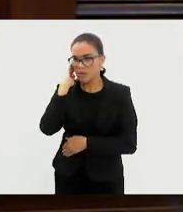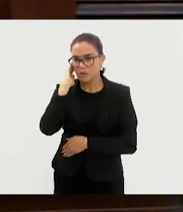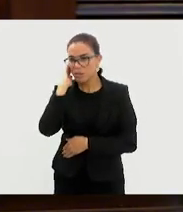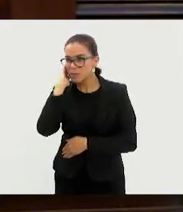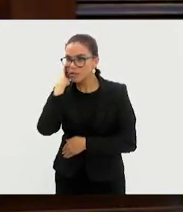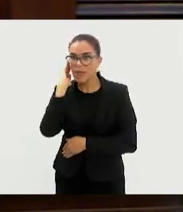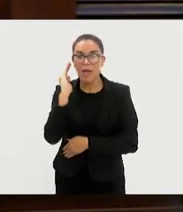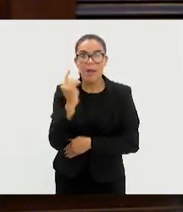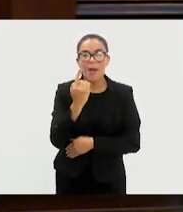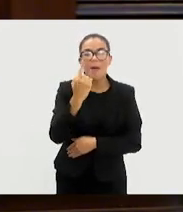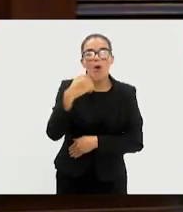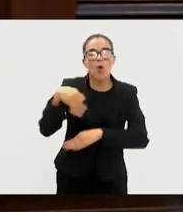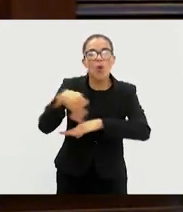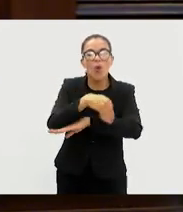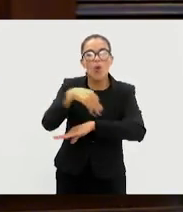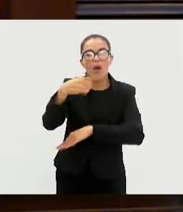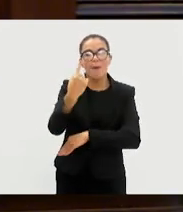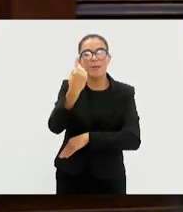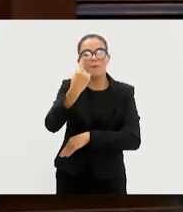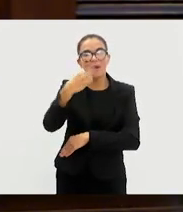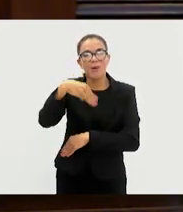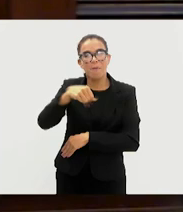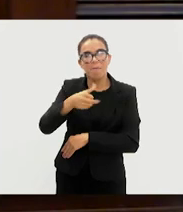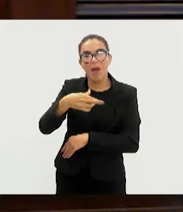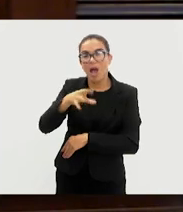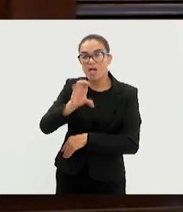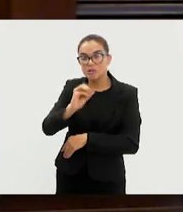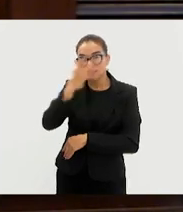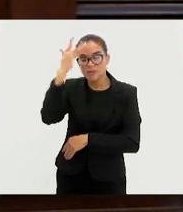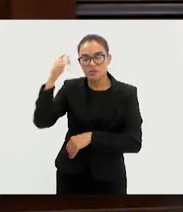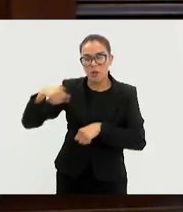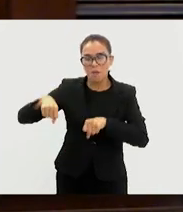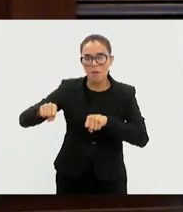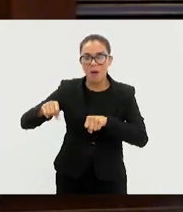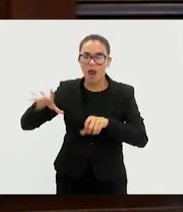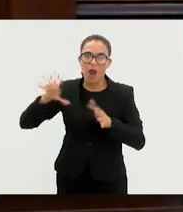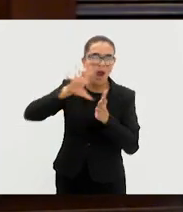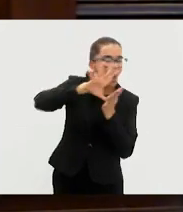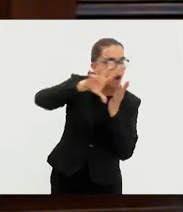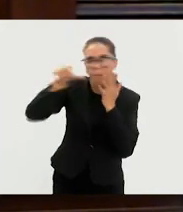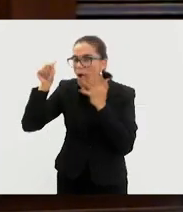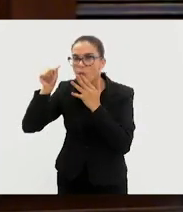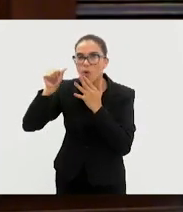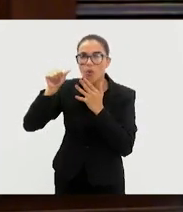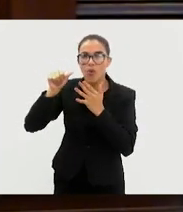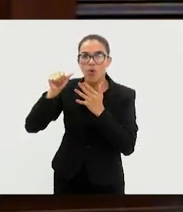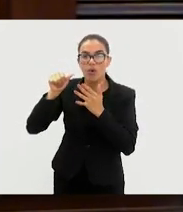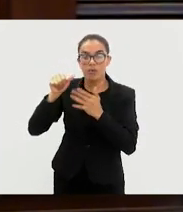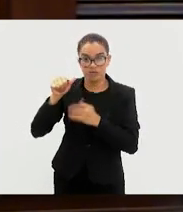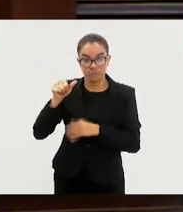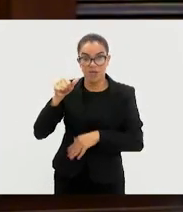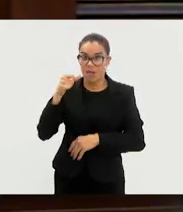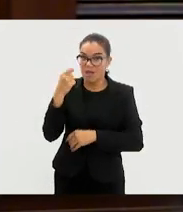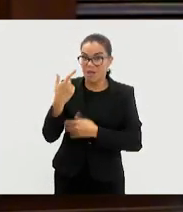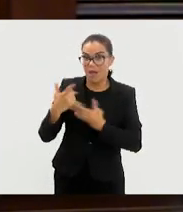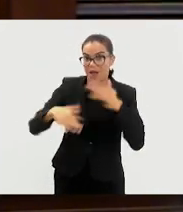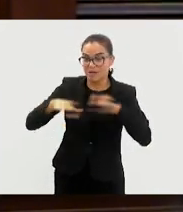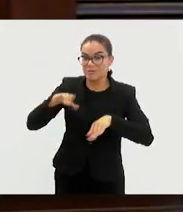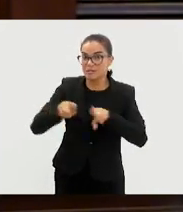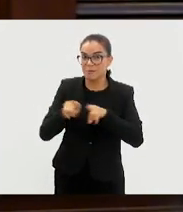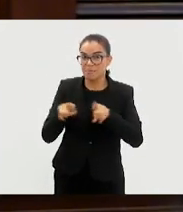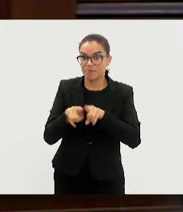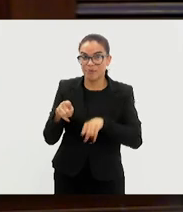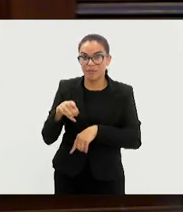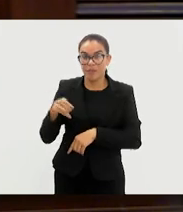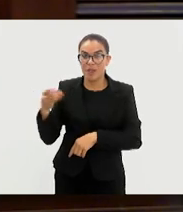1º de março, é bem capaz de alguém passar numa moto e te tomar o celular das mãos. E às vezes te tirar o celular da mão e ainda